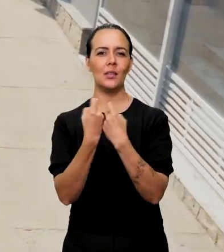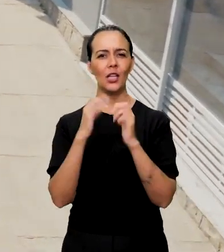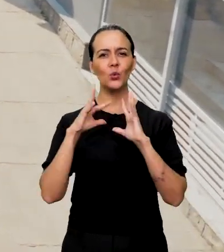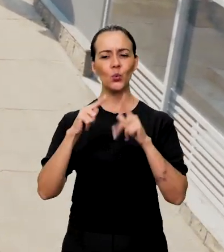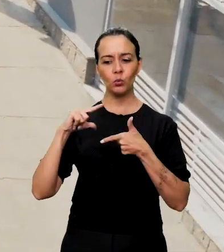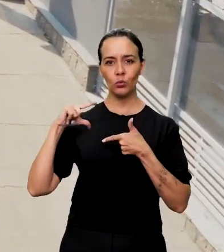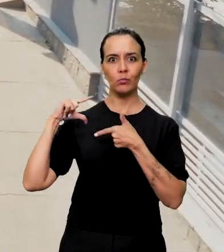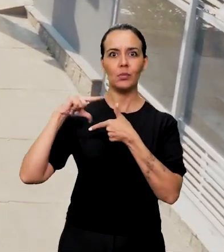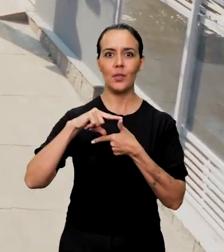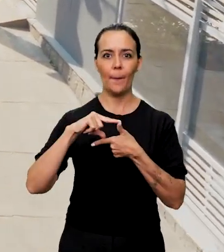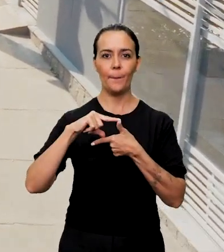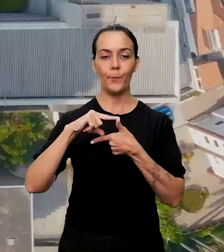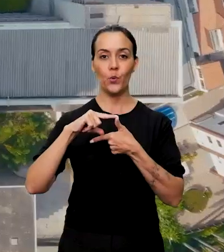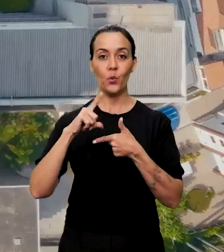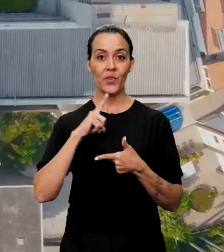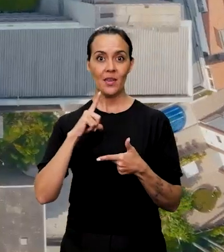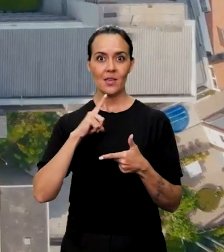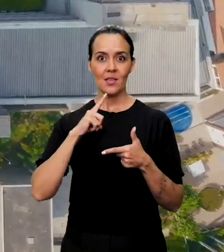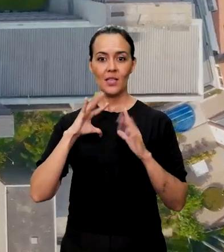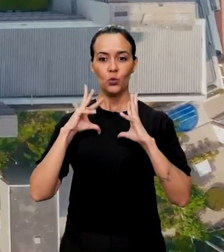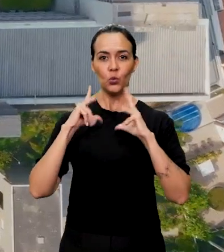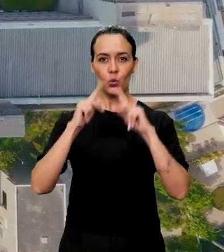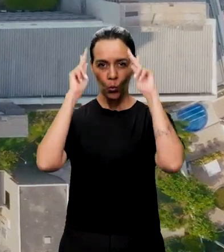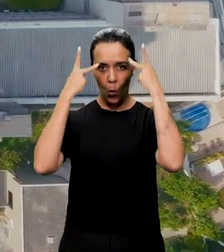as fases da jornada hormonal feminina.